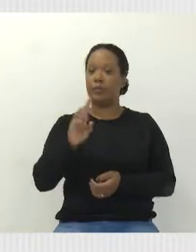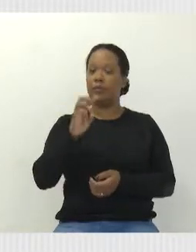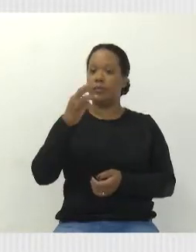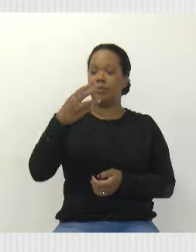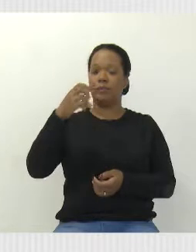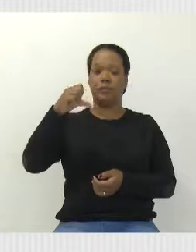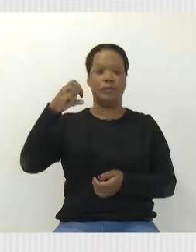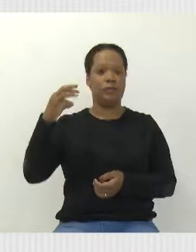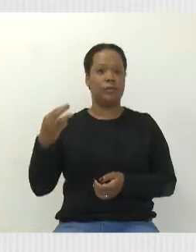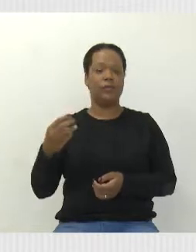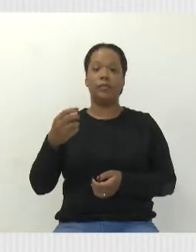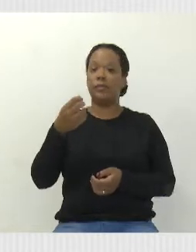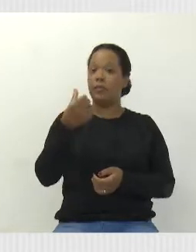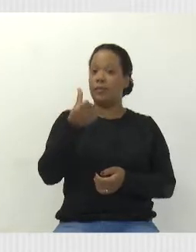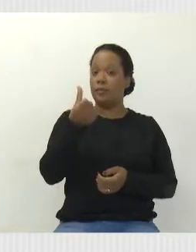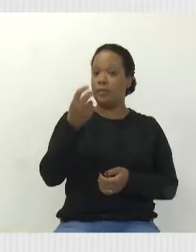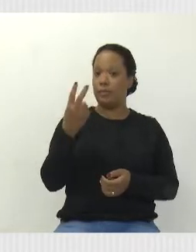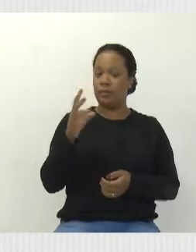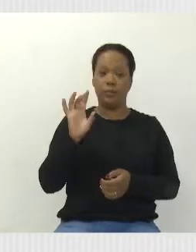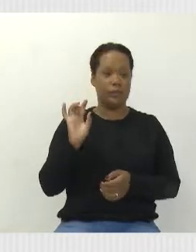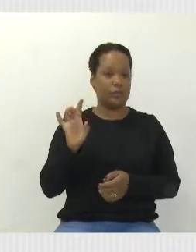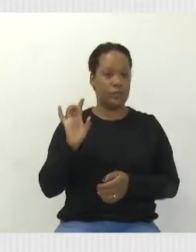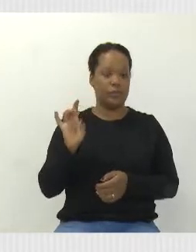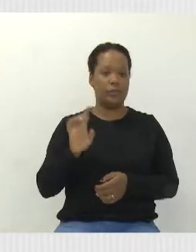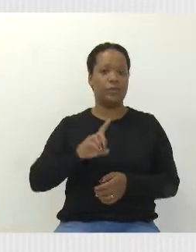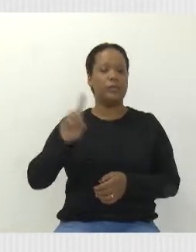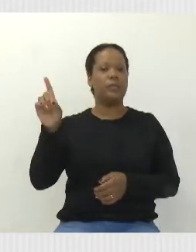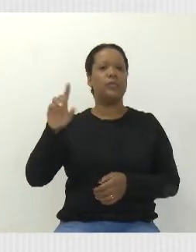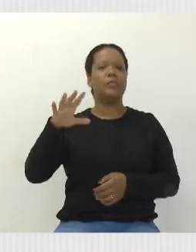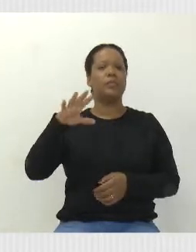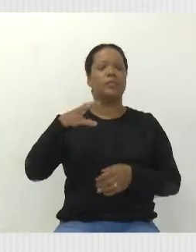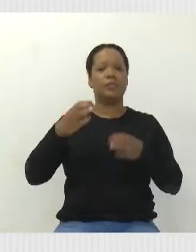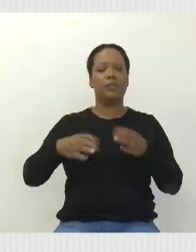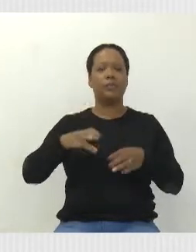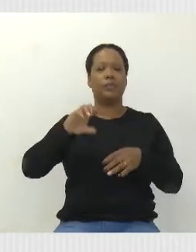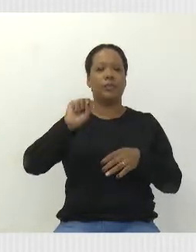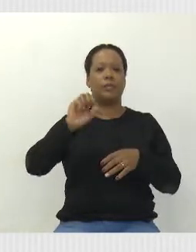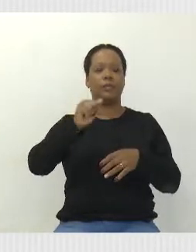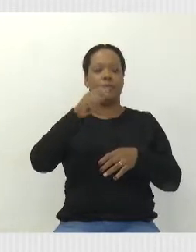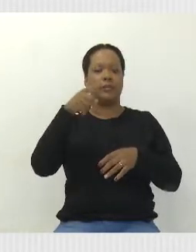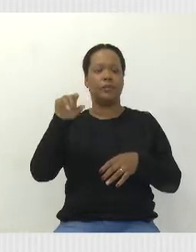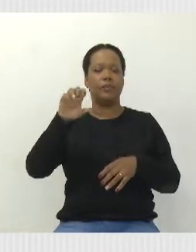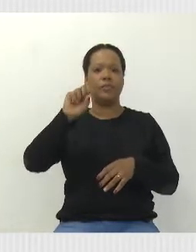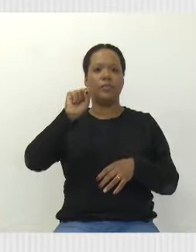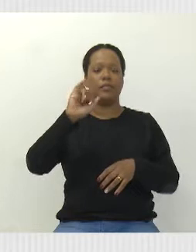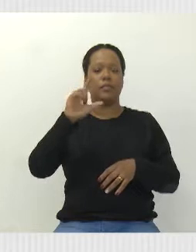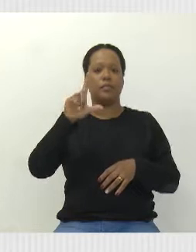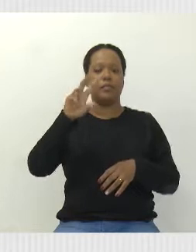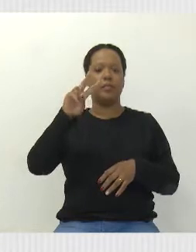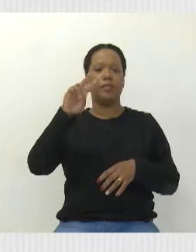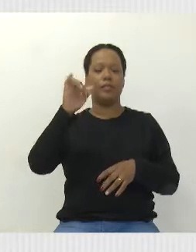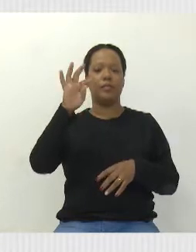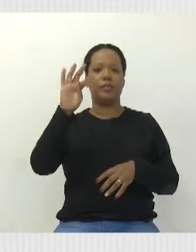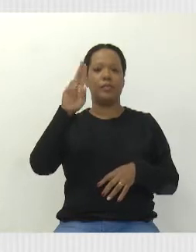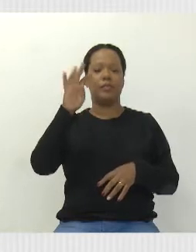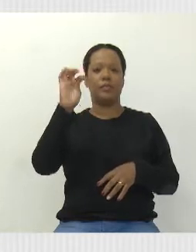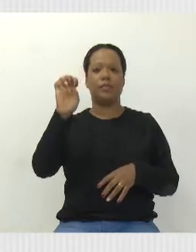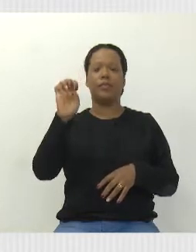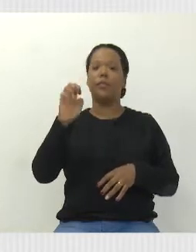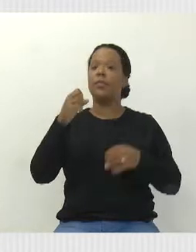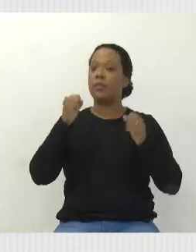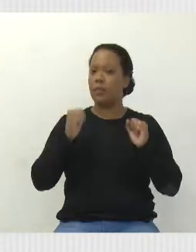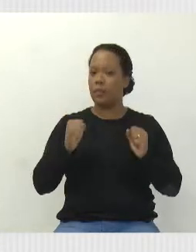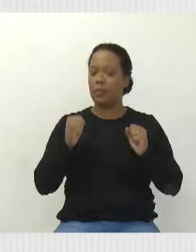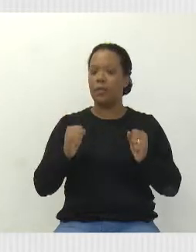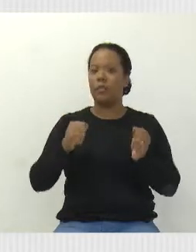396, somente da 62, o pessoal lá de São Silvestre podem começar a fazer o seu